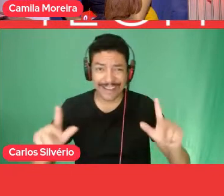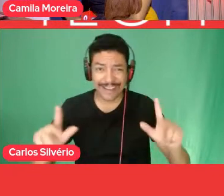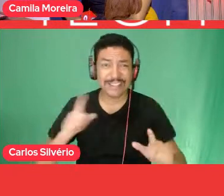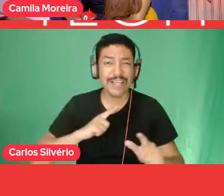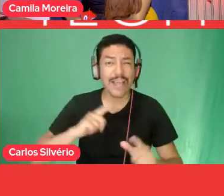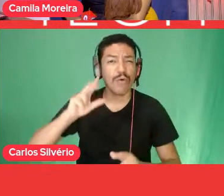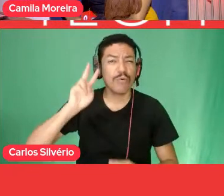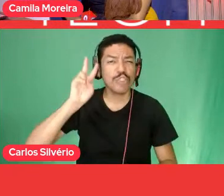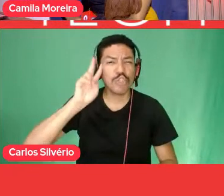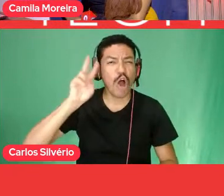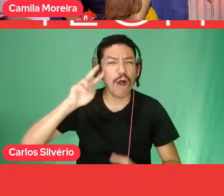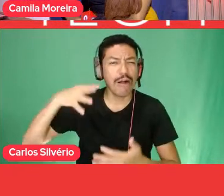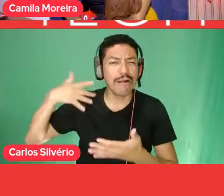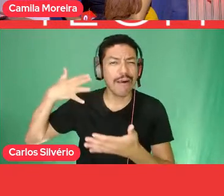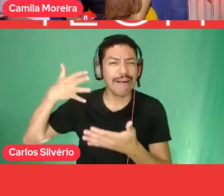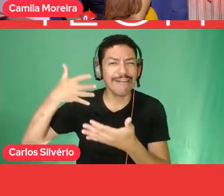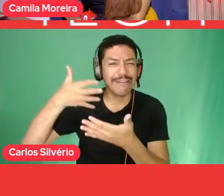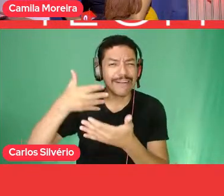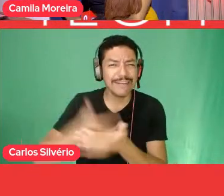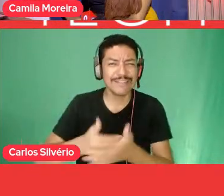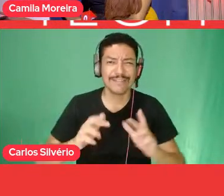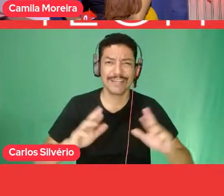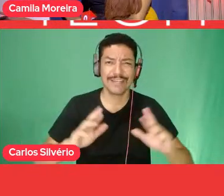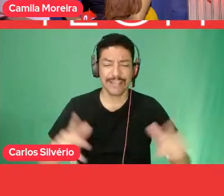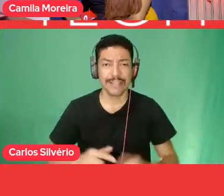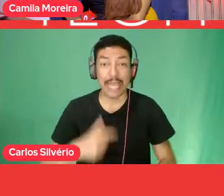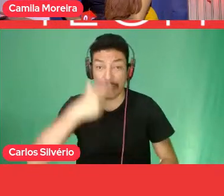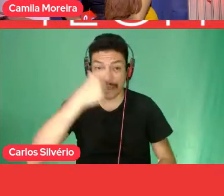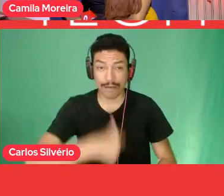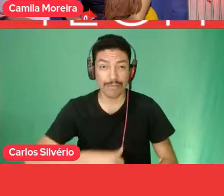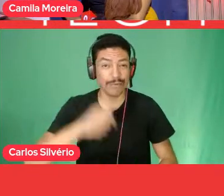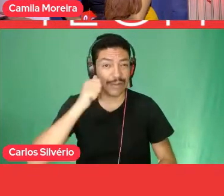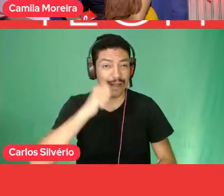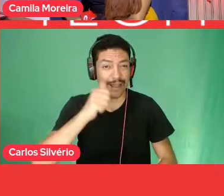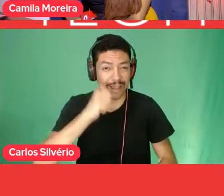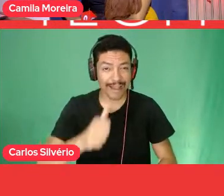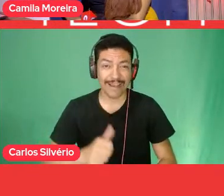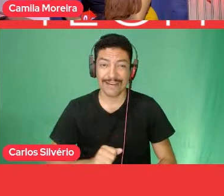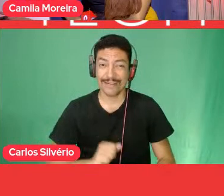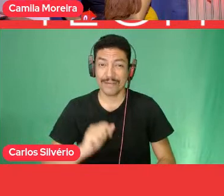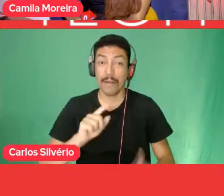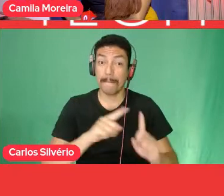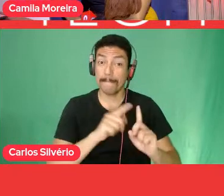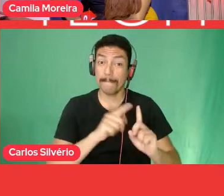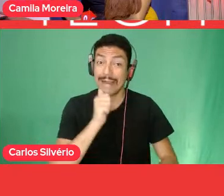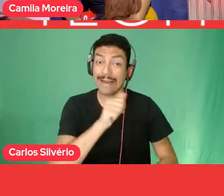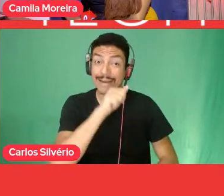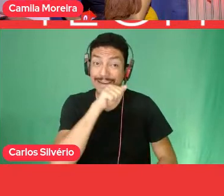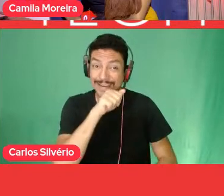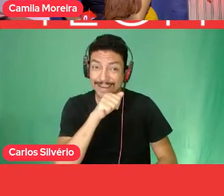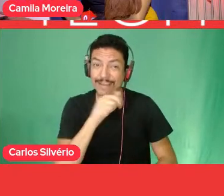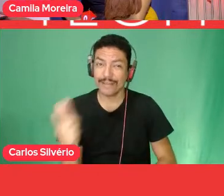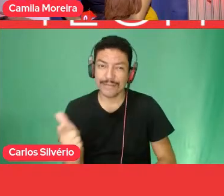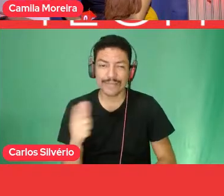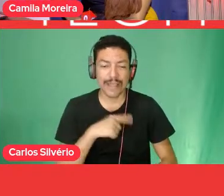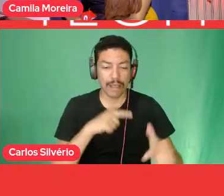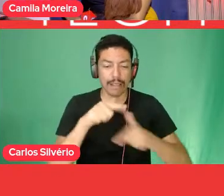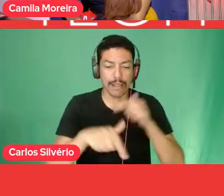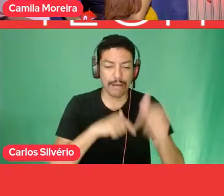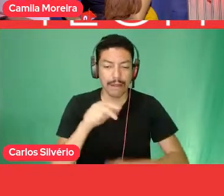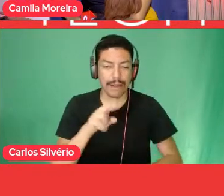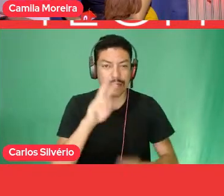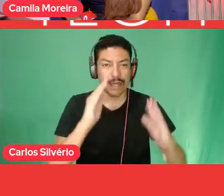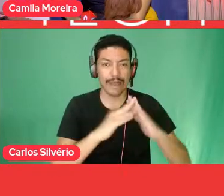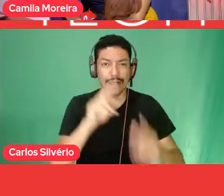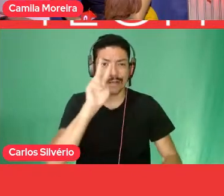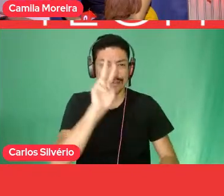né? Na carreira, que é como entender essa dupla jornada que a gente tem, que ainda assim, né?